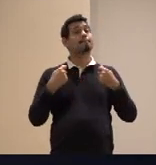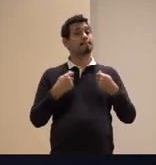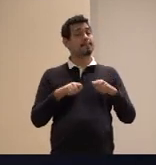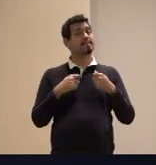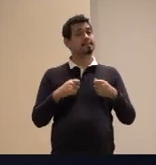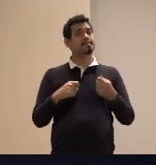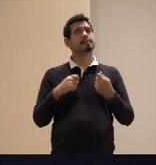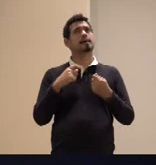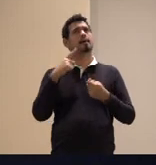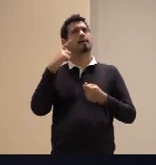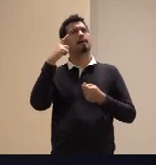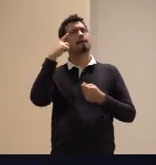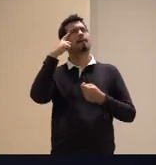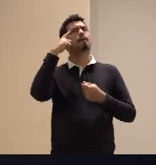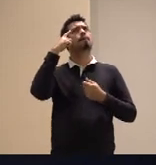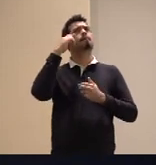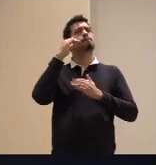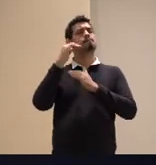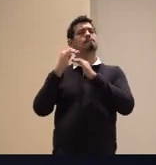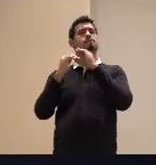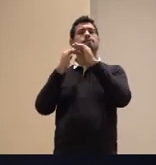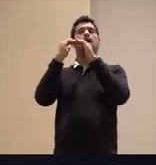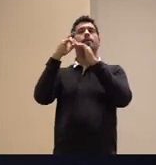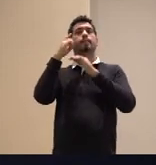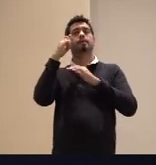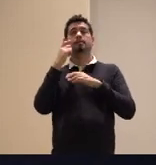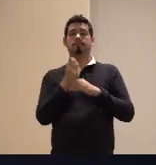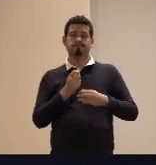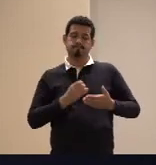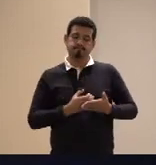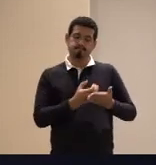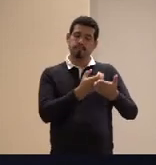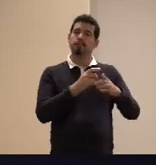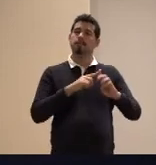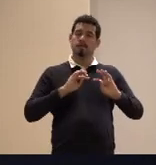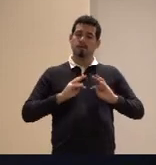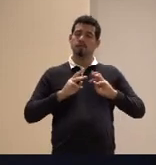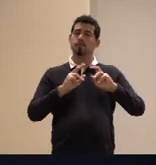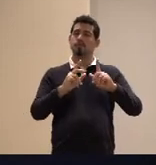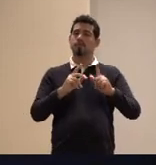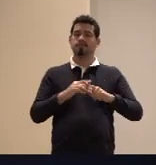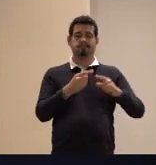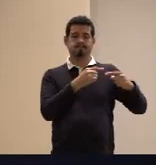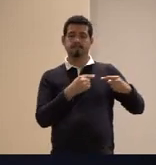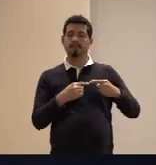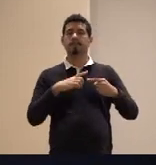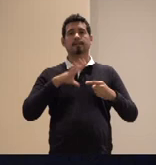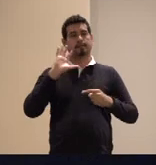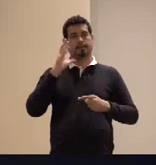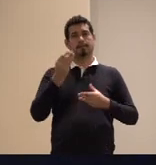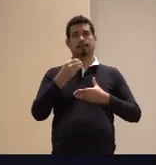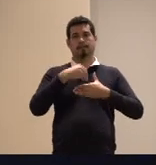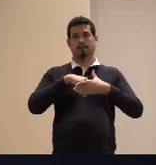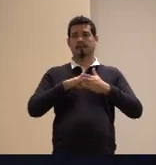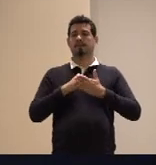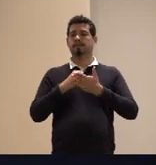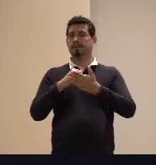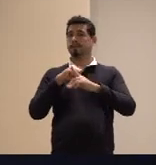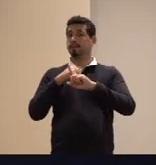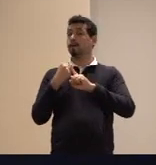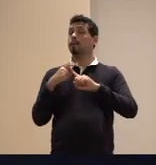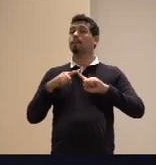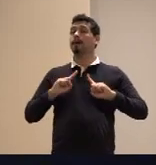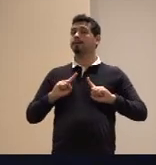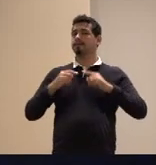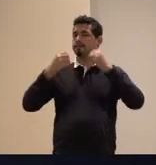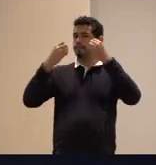começar a pensar e a lutar por esses investimentos para toda a política da assistência. Vamos falar,